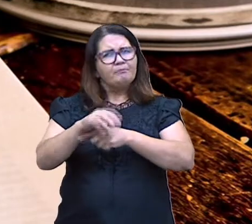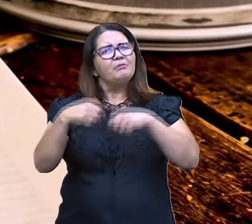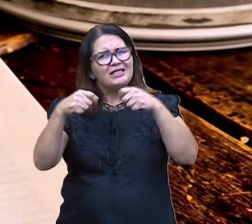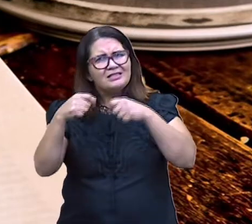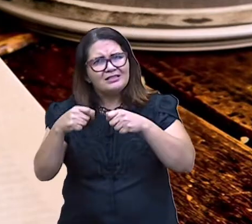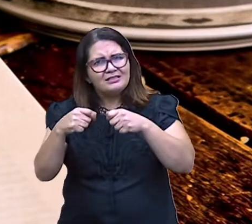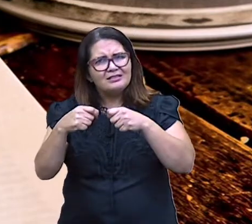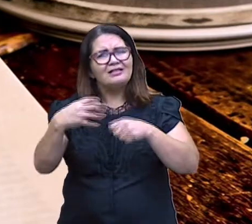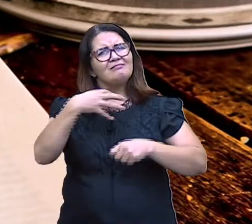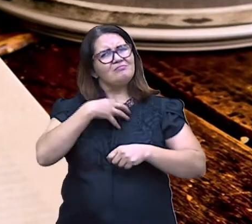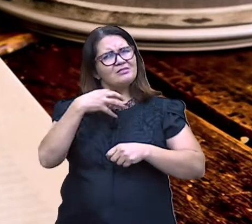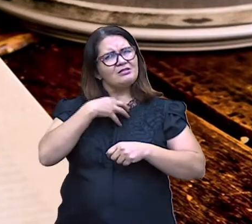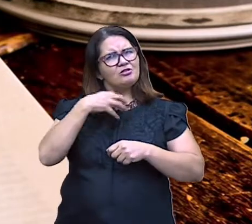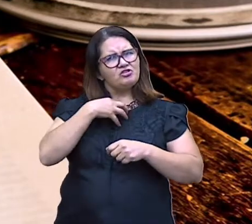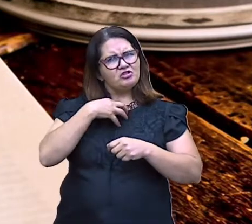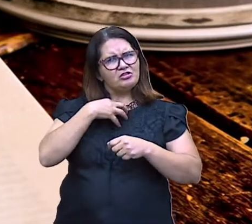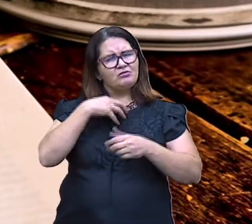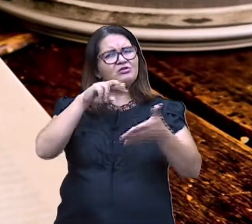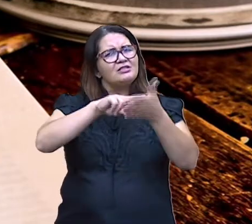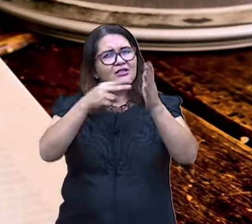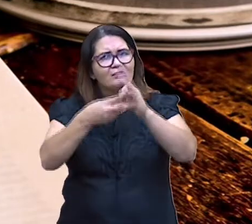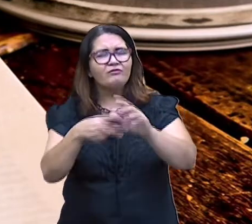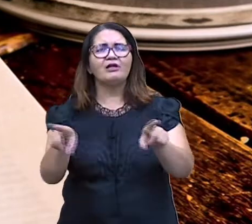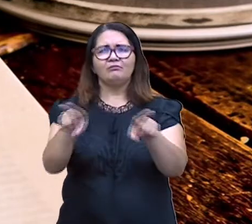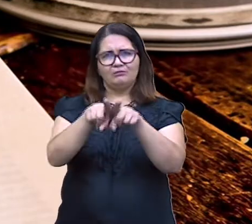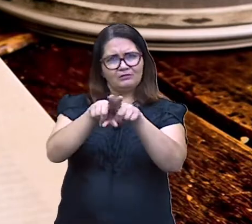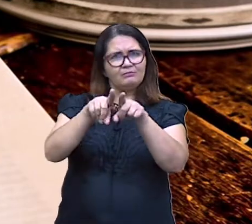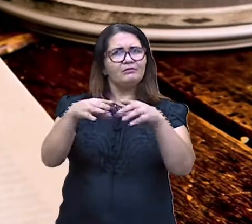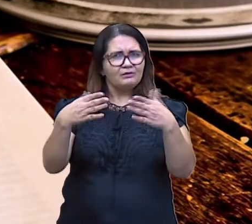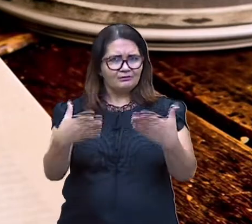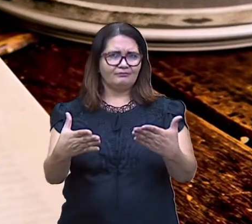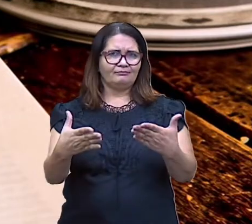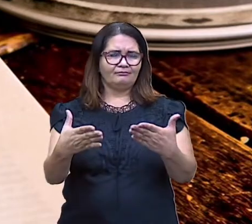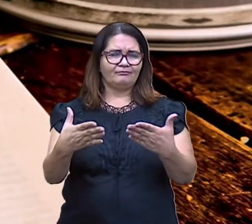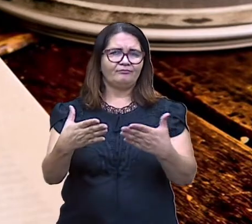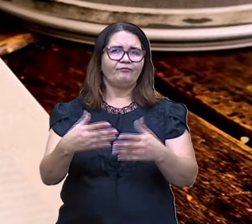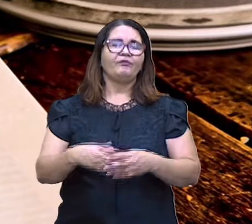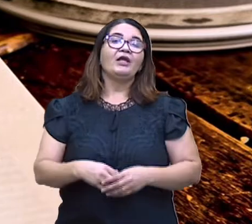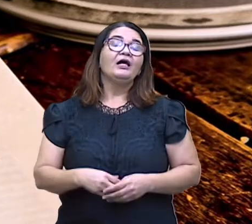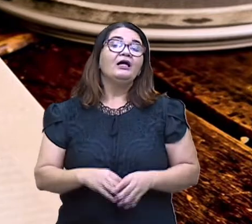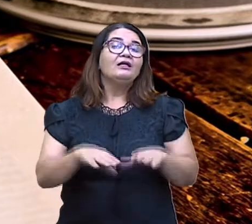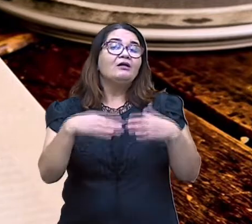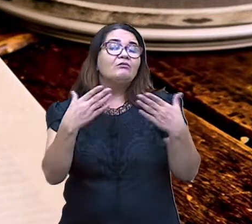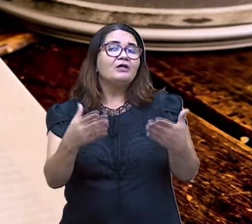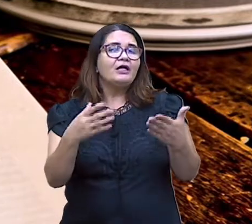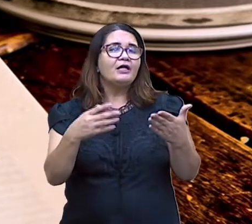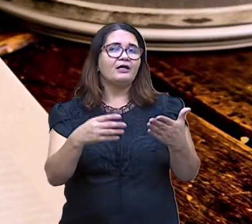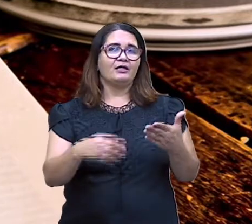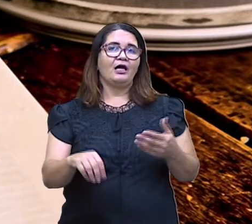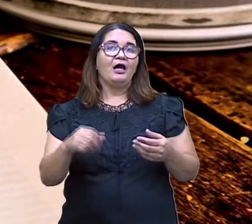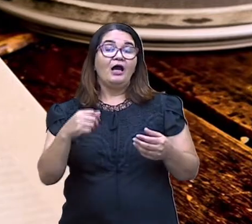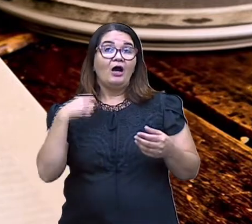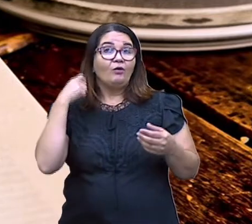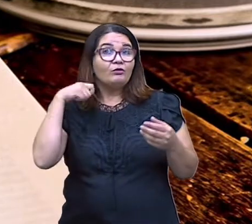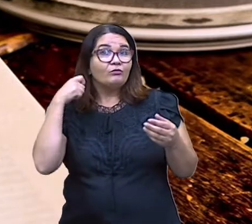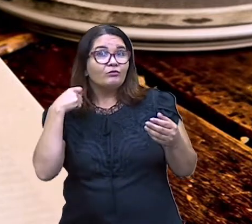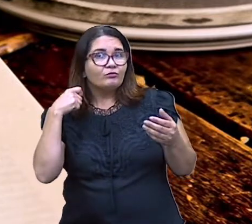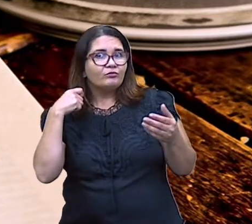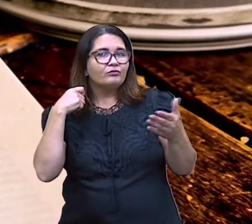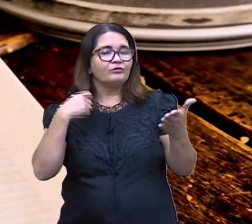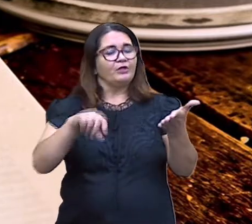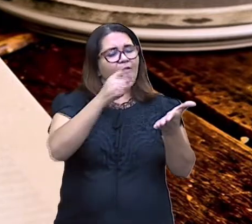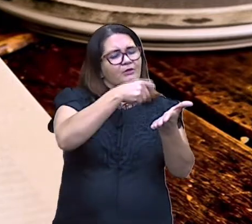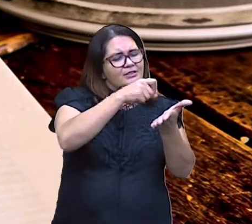descreve no seu texto como se estivesse contando mesmo. Quem escreve o argumento se chama